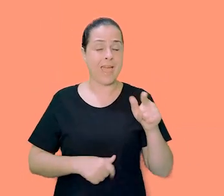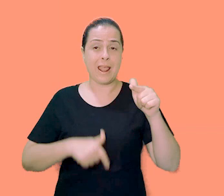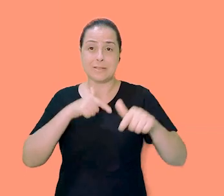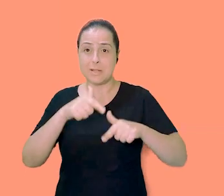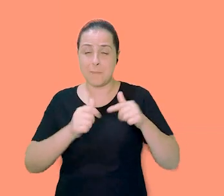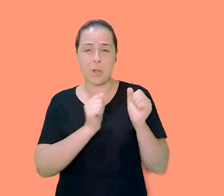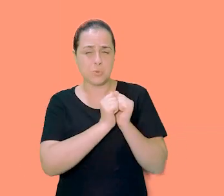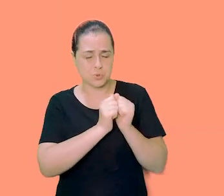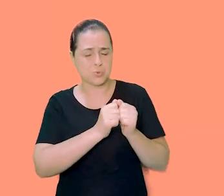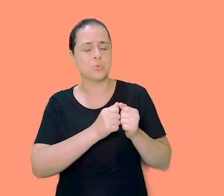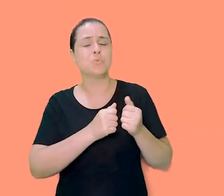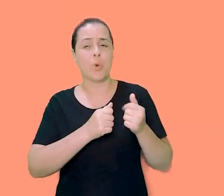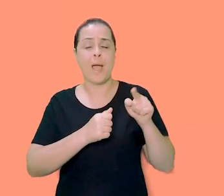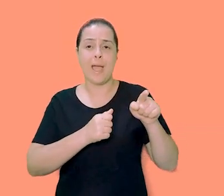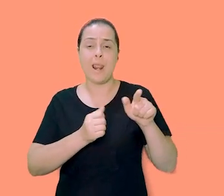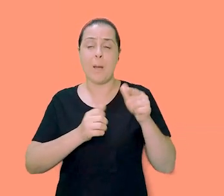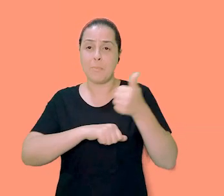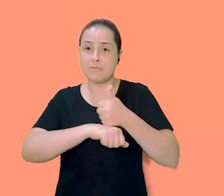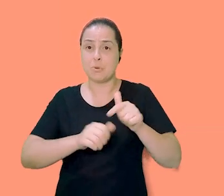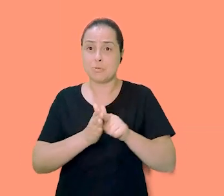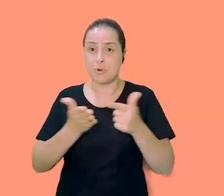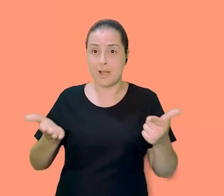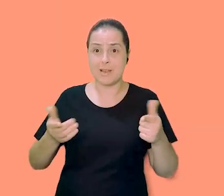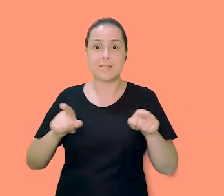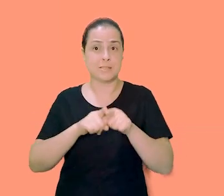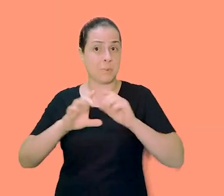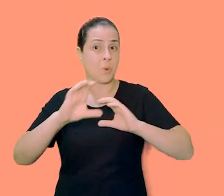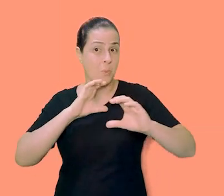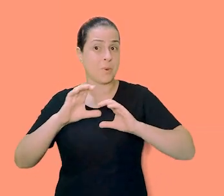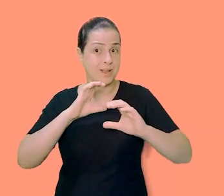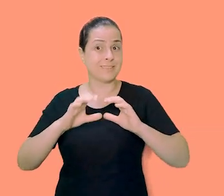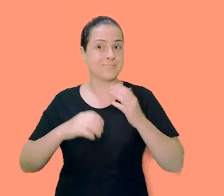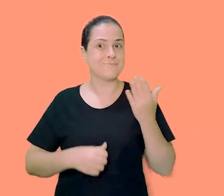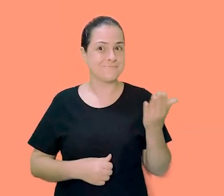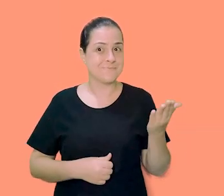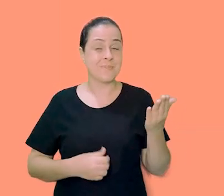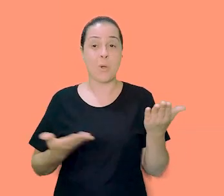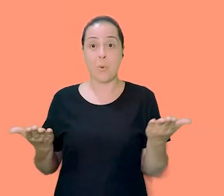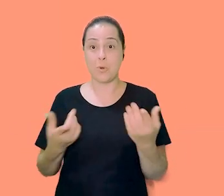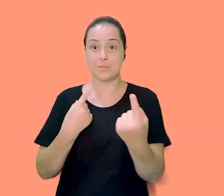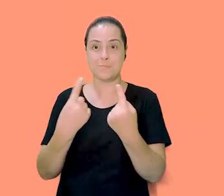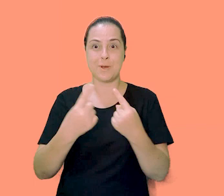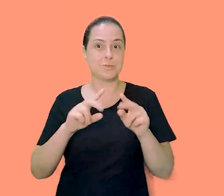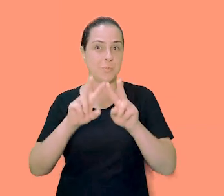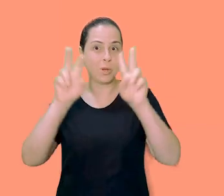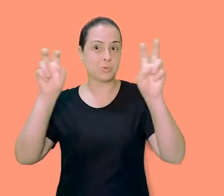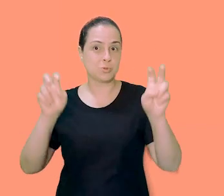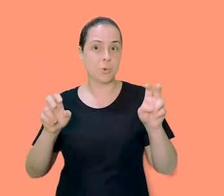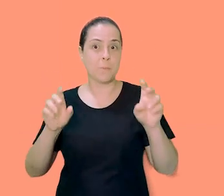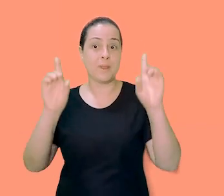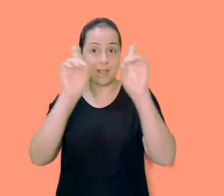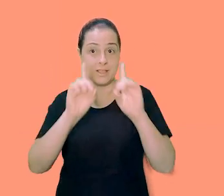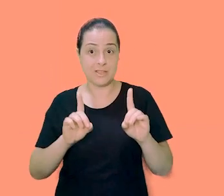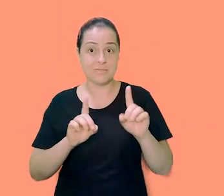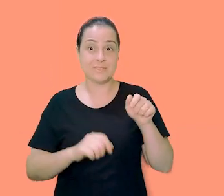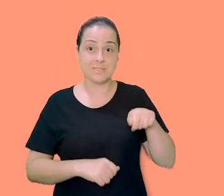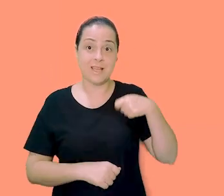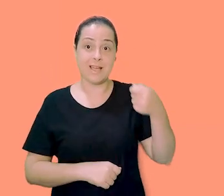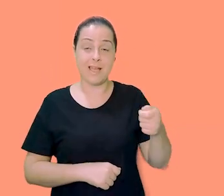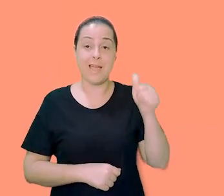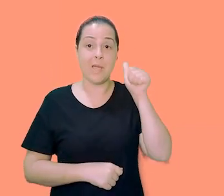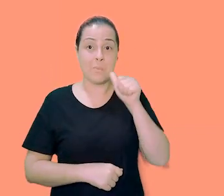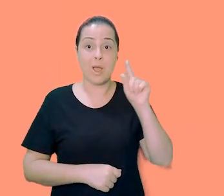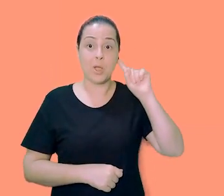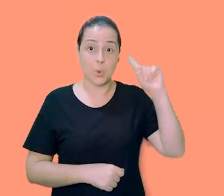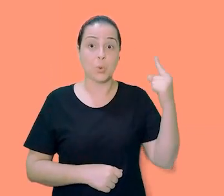ela é jornalista e comunicadora. E esse bate-papo vai ser sobre a deficiência dela. Ela é uma